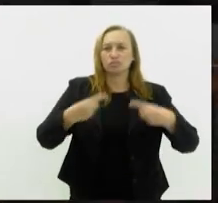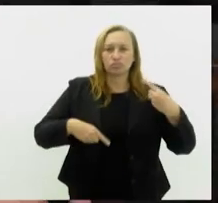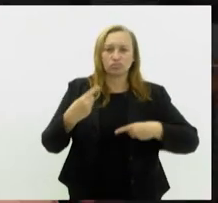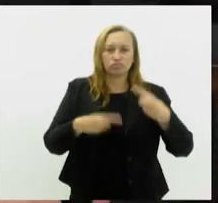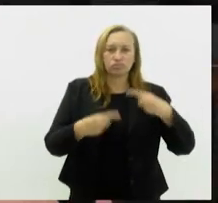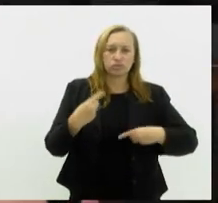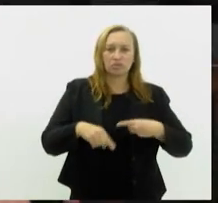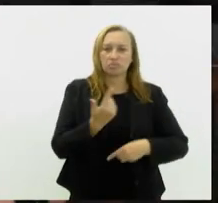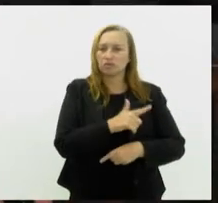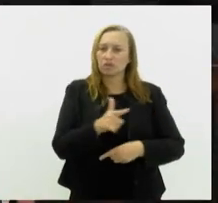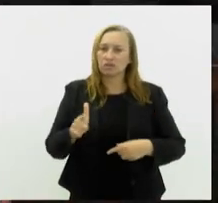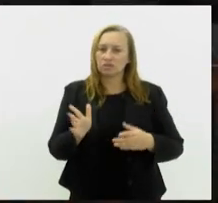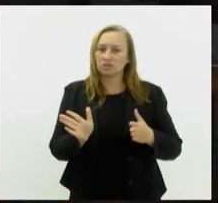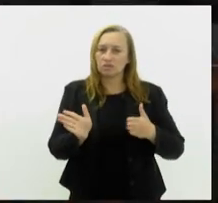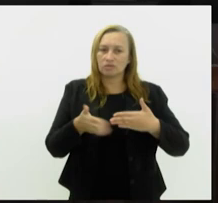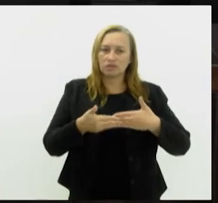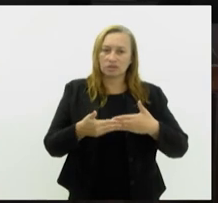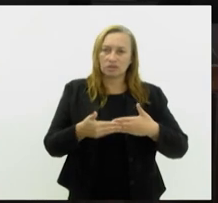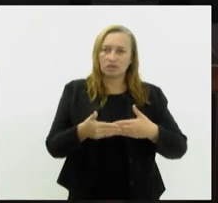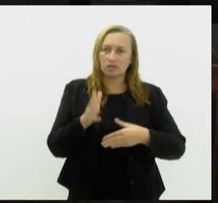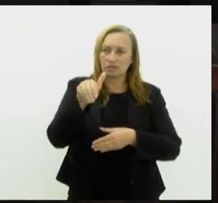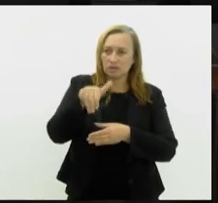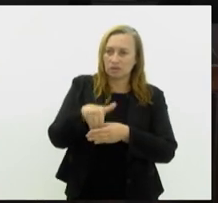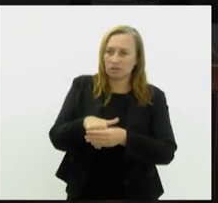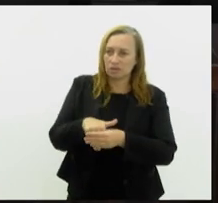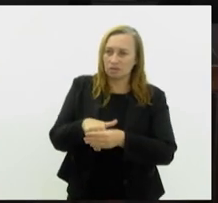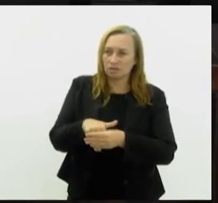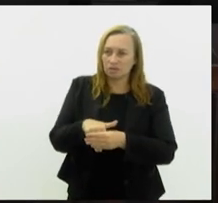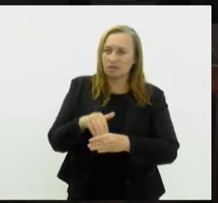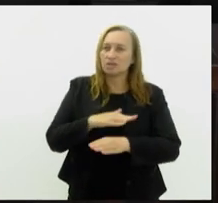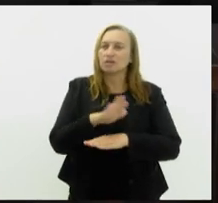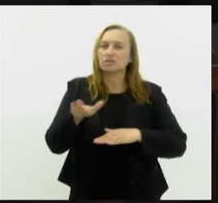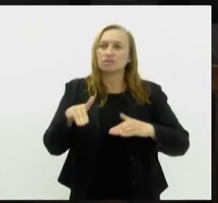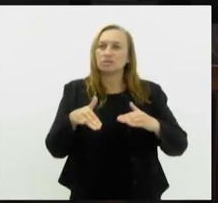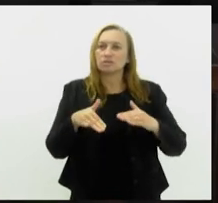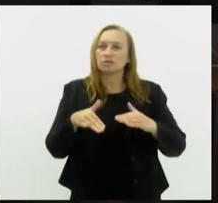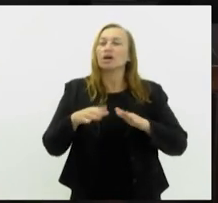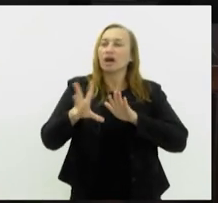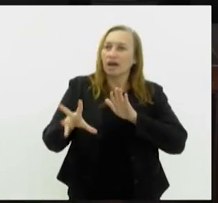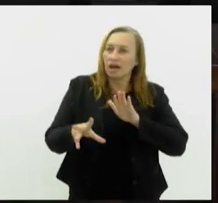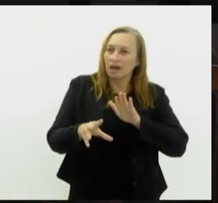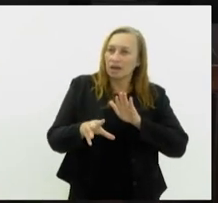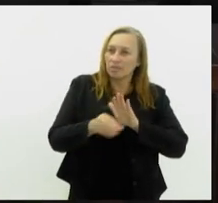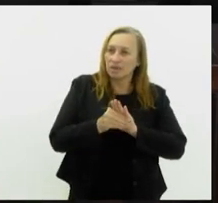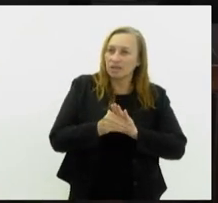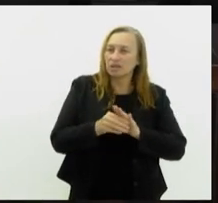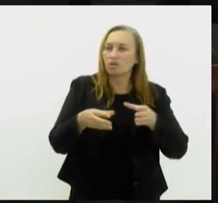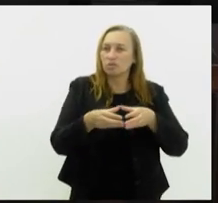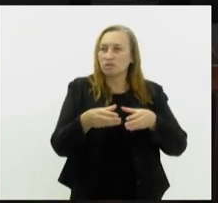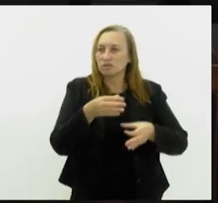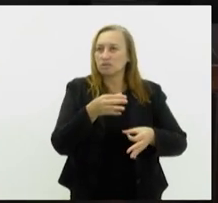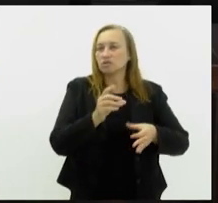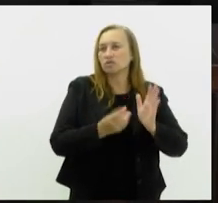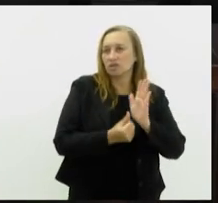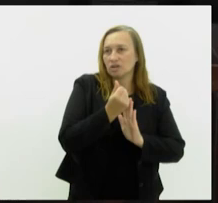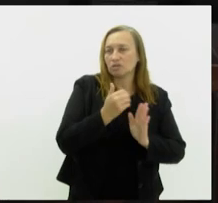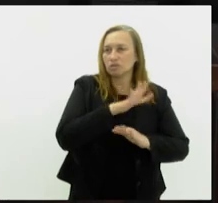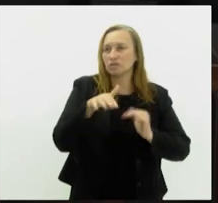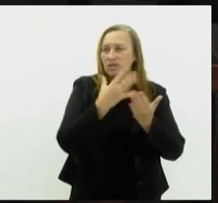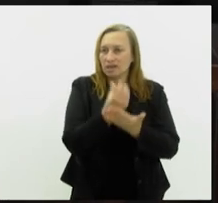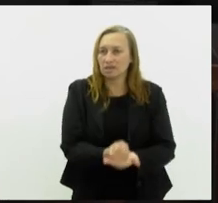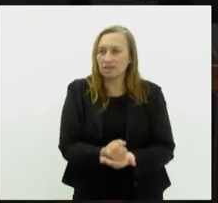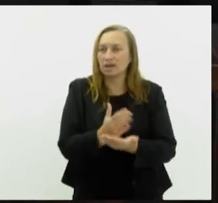discussão, não havendo quem queira discutir, encerrada a discussão. Em votação, a emenda da Comissão de Orçamento. Senhores que aprovam, permaneçam como